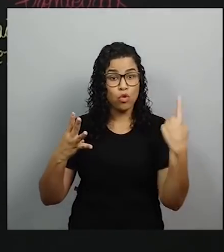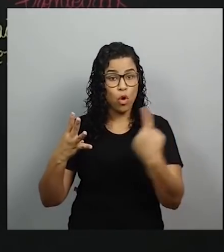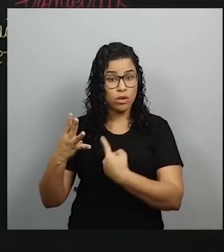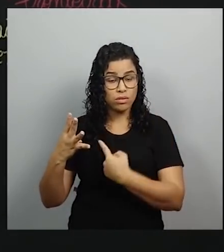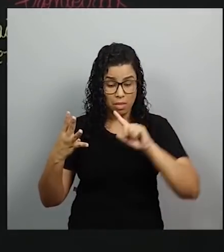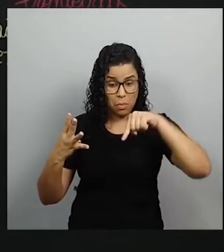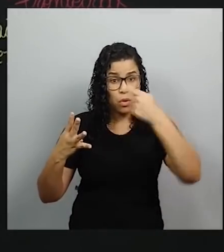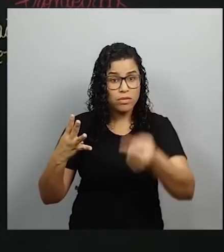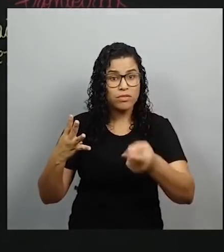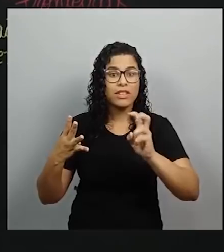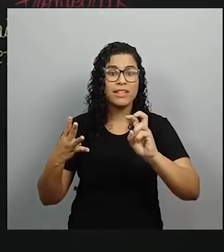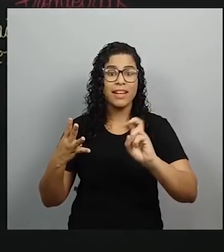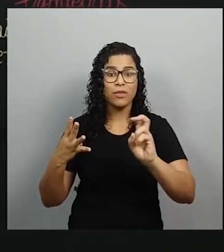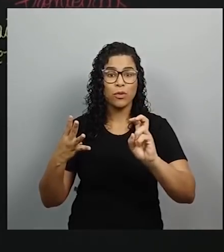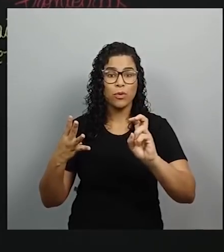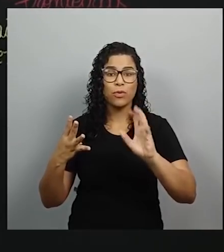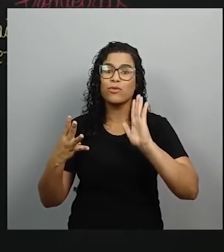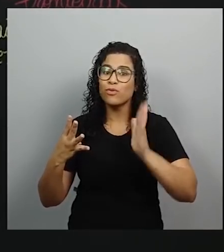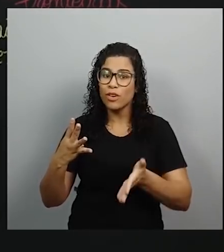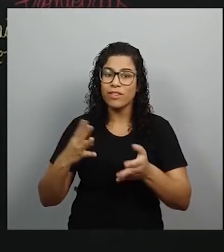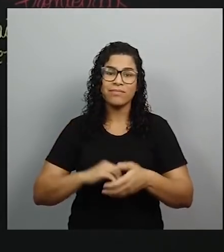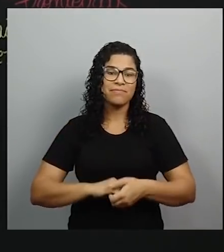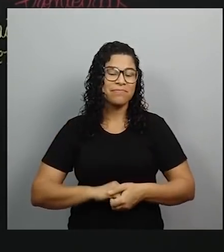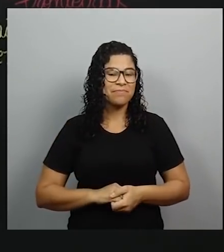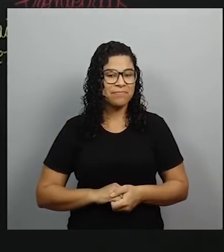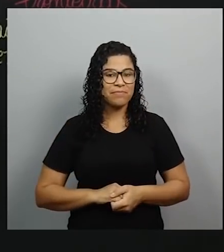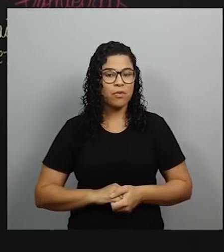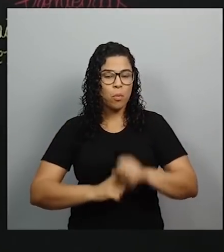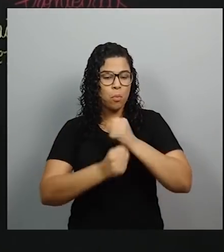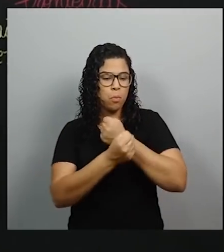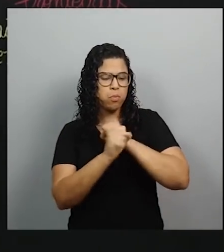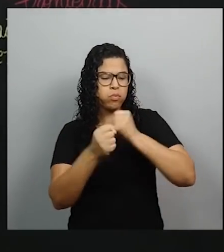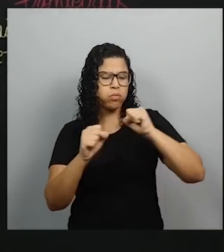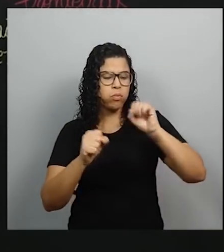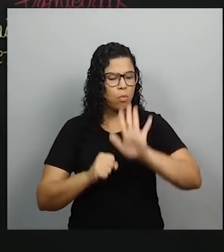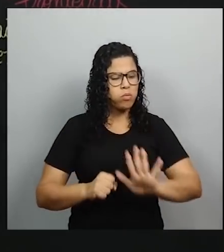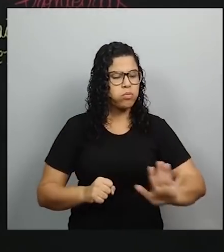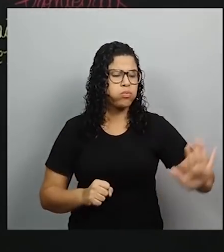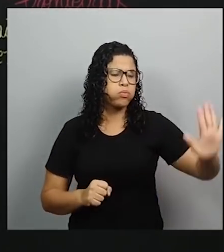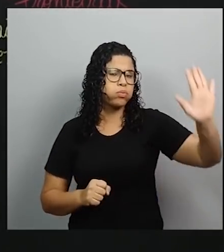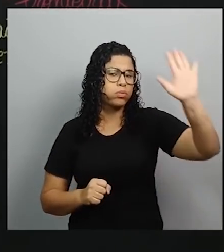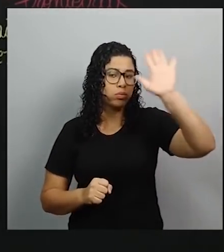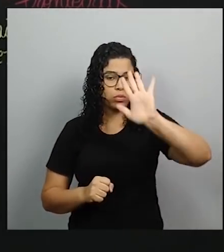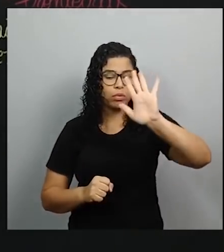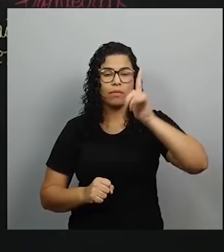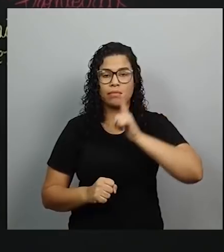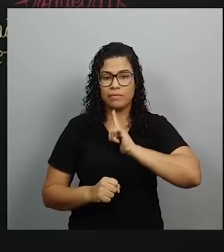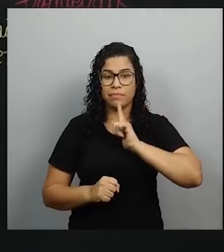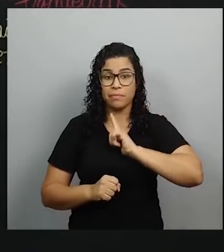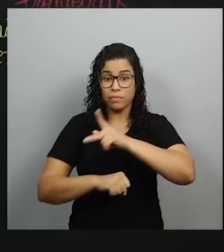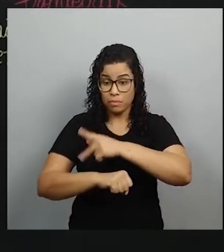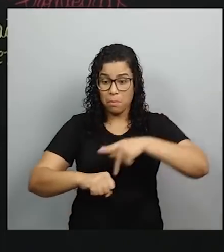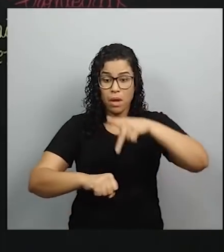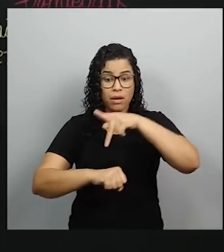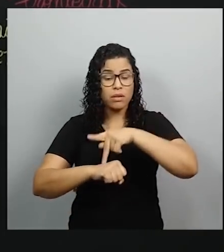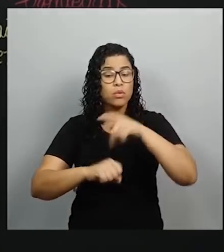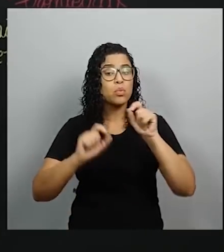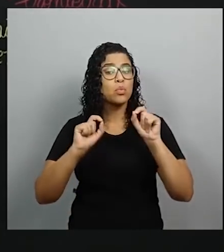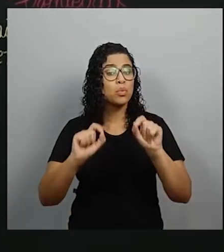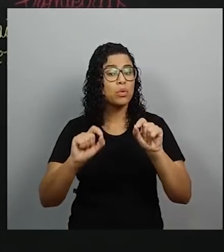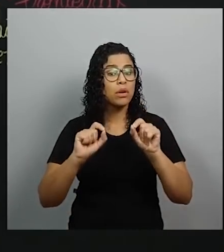Depois disso, já vem a gente com nossa grande quantidade de espaço. Nós somos um país de dimensões,